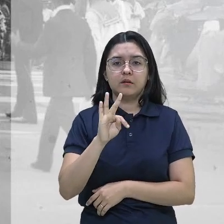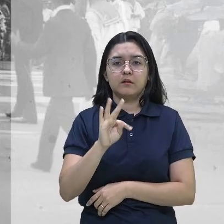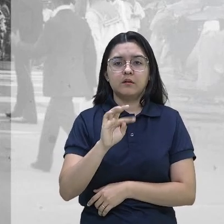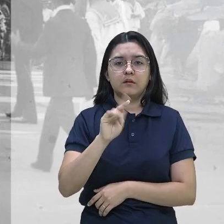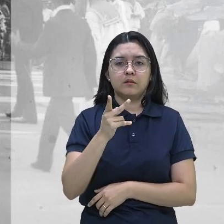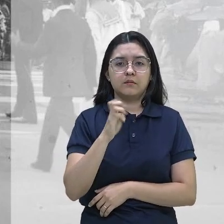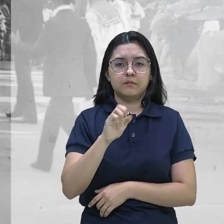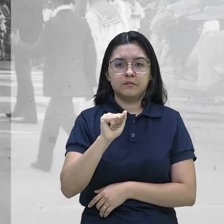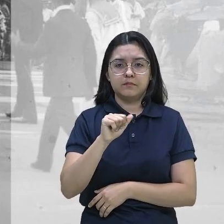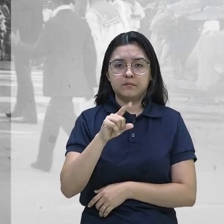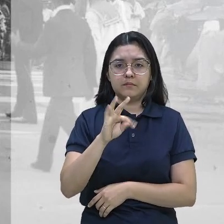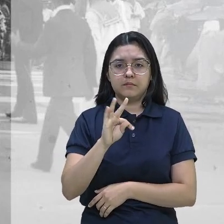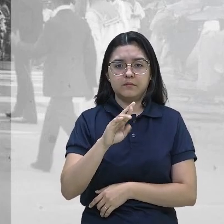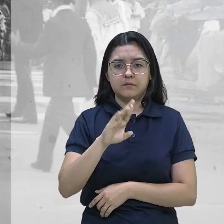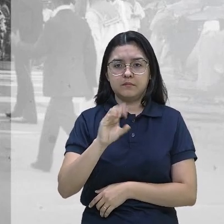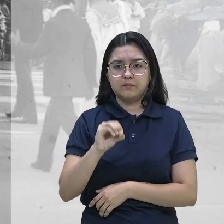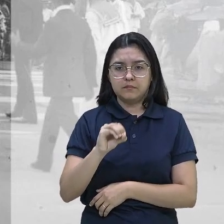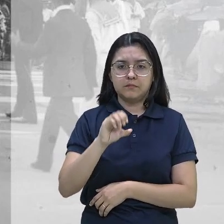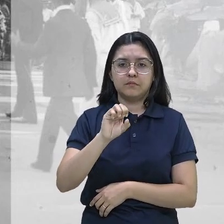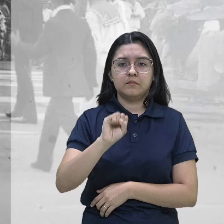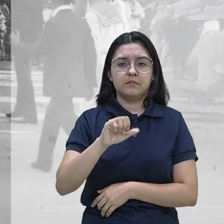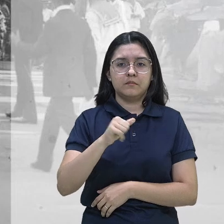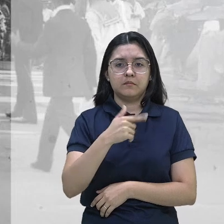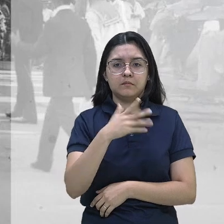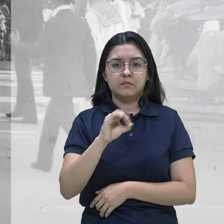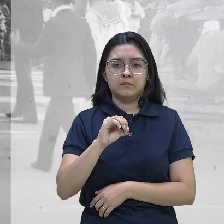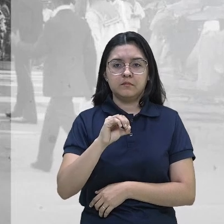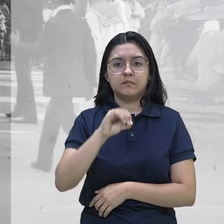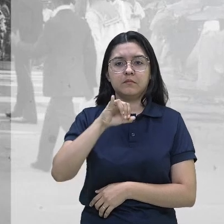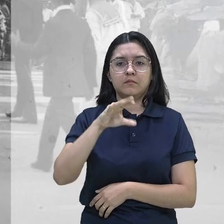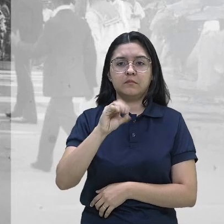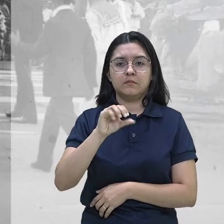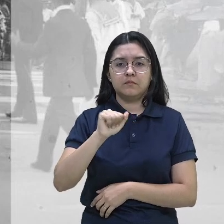foi inaugurado no Rio de Janeiro em